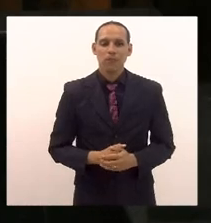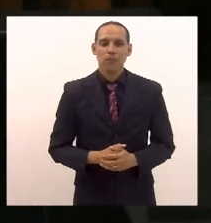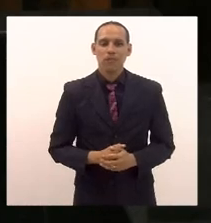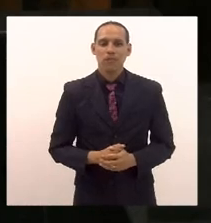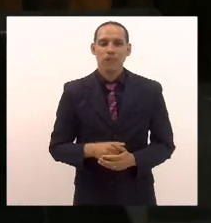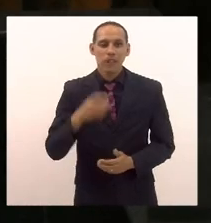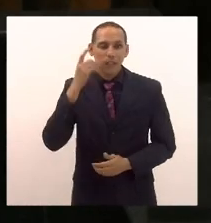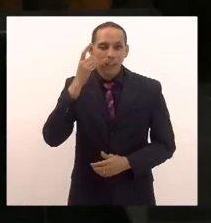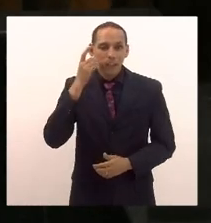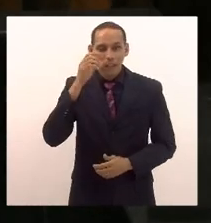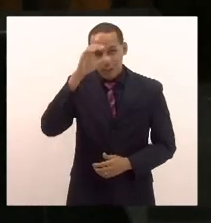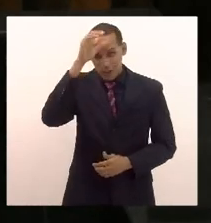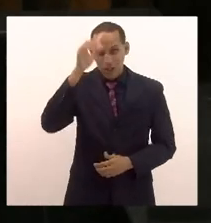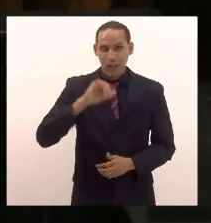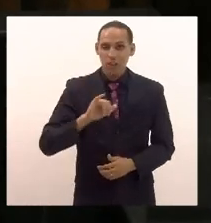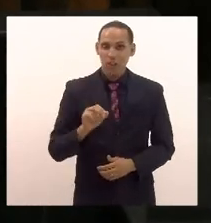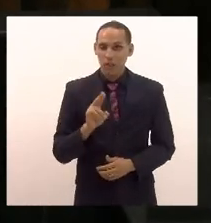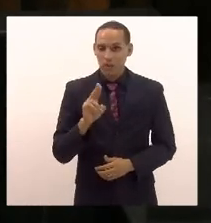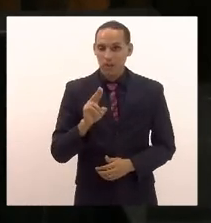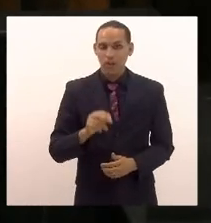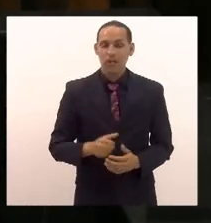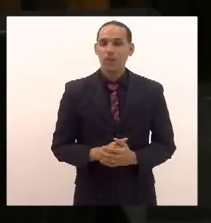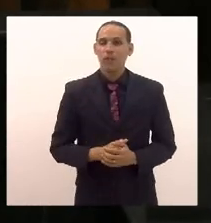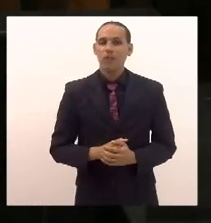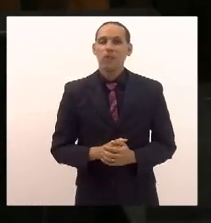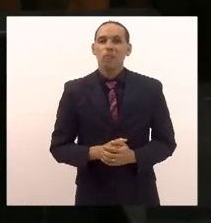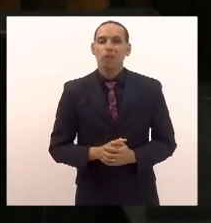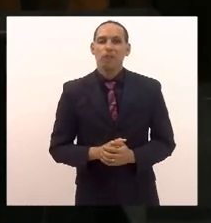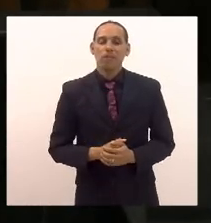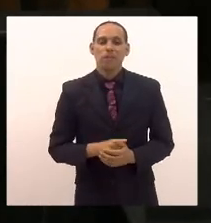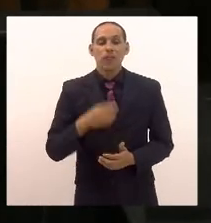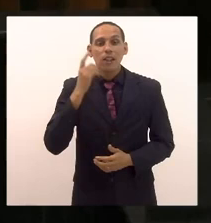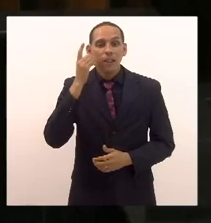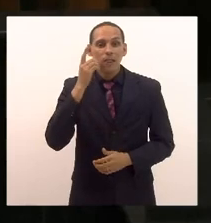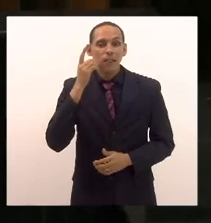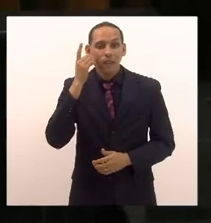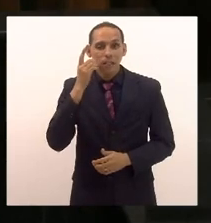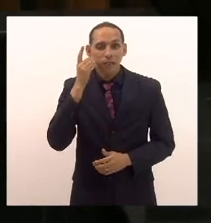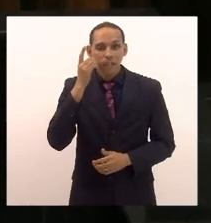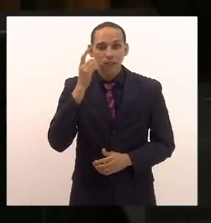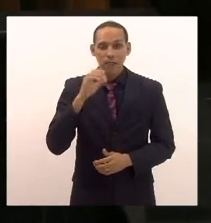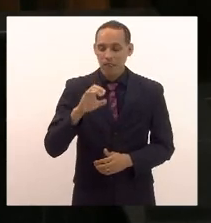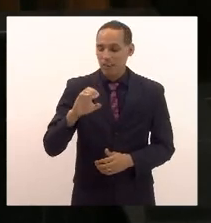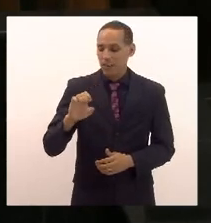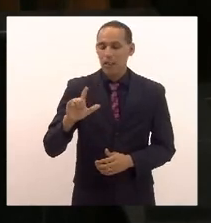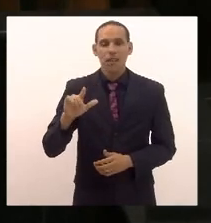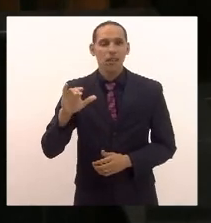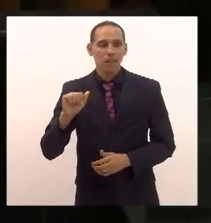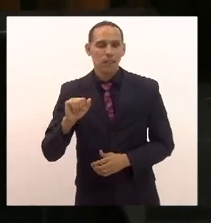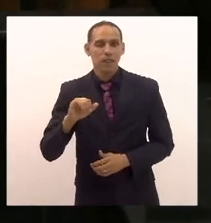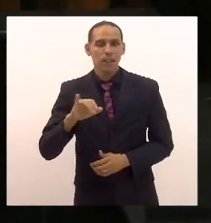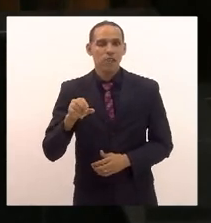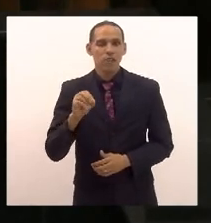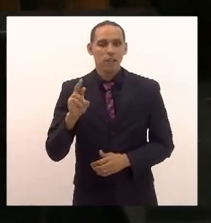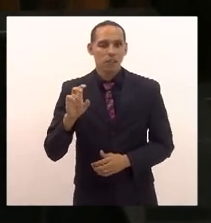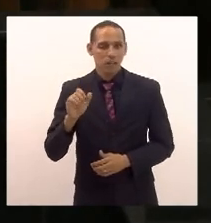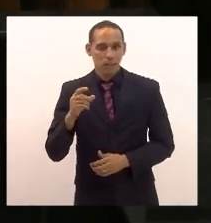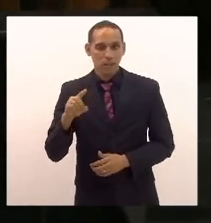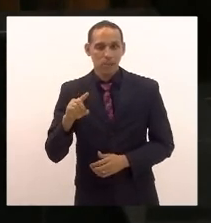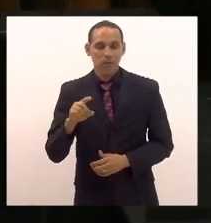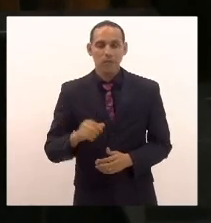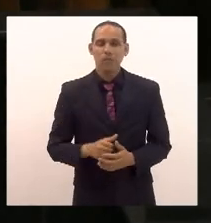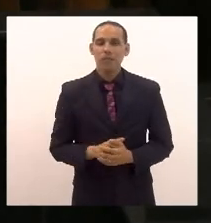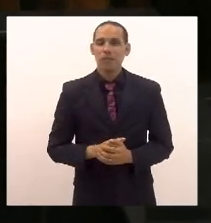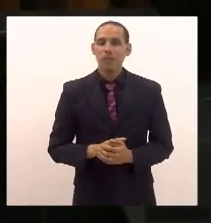a deputada tia Ju a senhora deputada Célia Jordão e